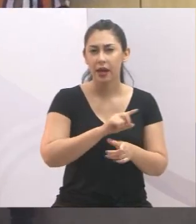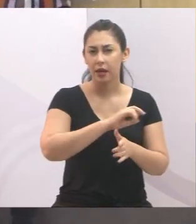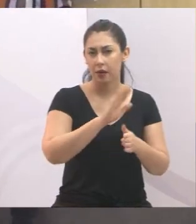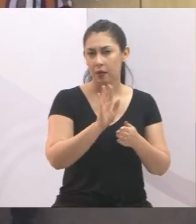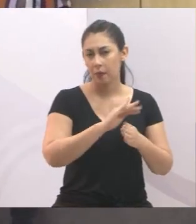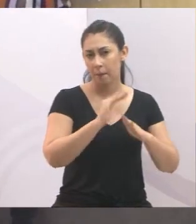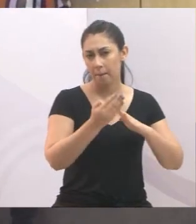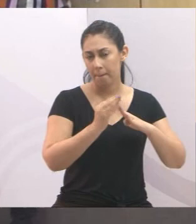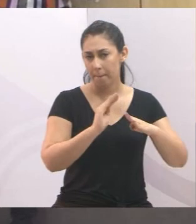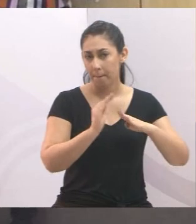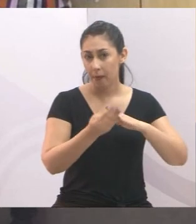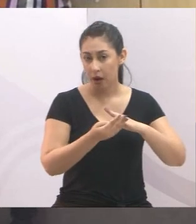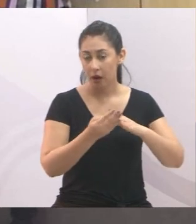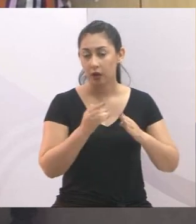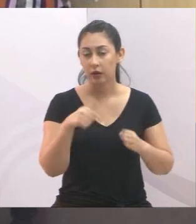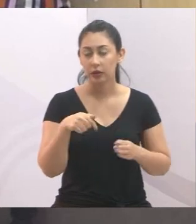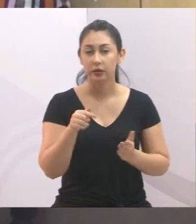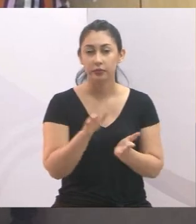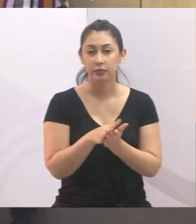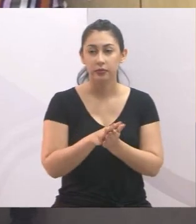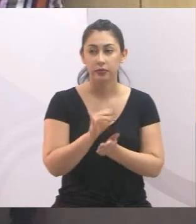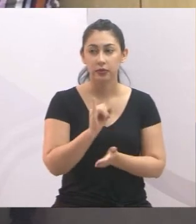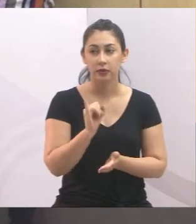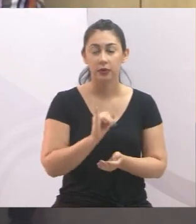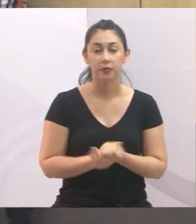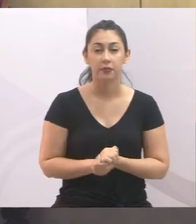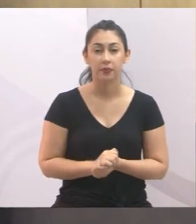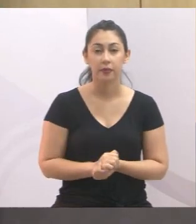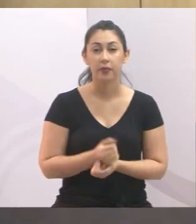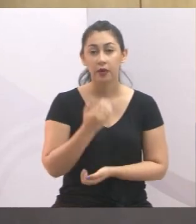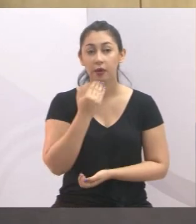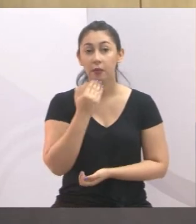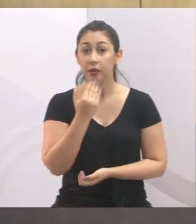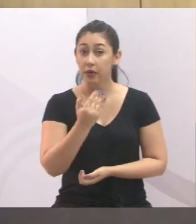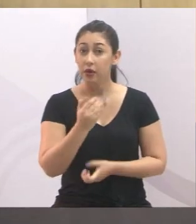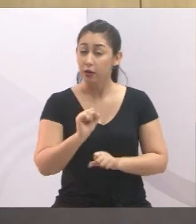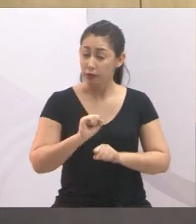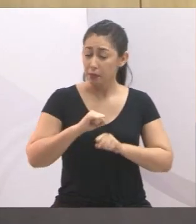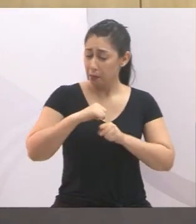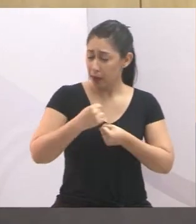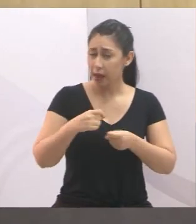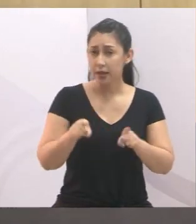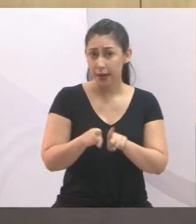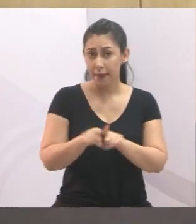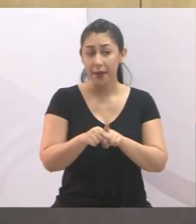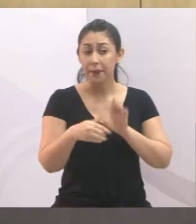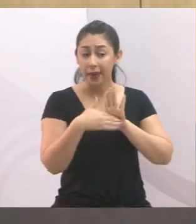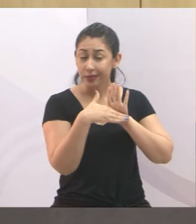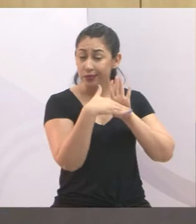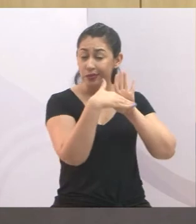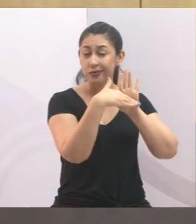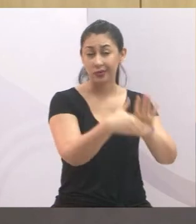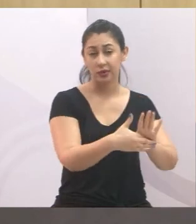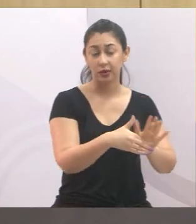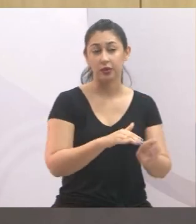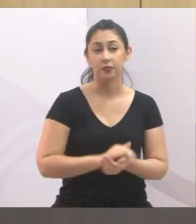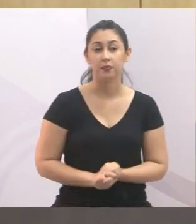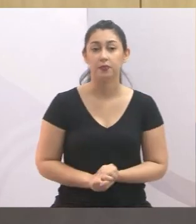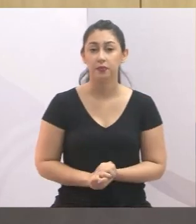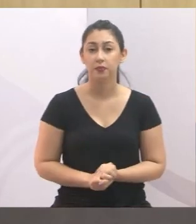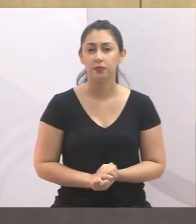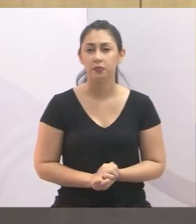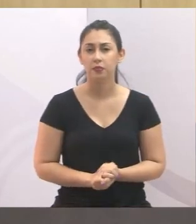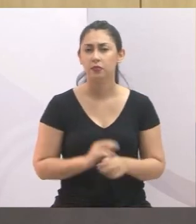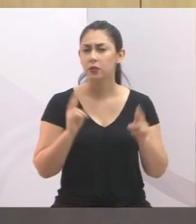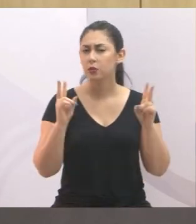comunidade Quilombo Coração Valente neste município. Solicitamos seu valioso empenho em indispensáveis providências para o município de Jacareí, com relação